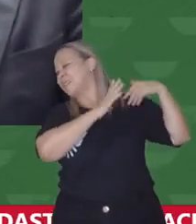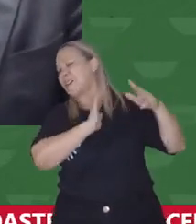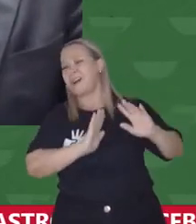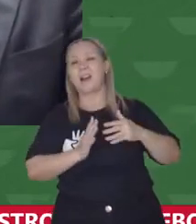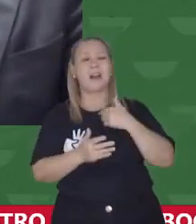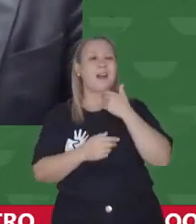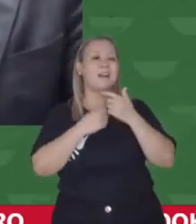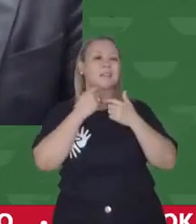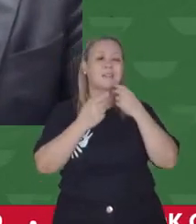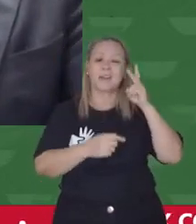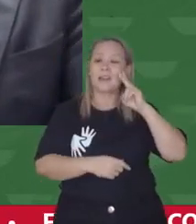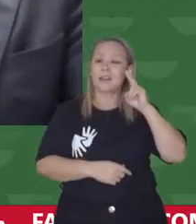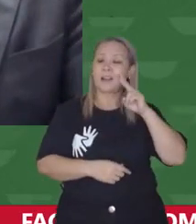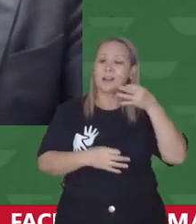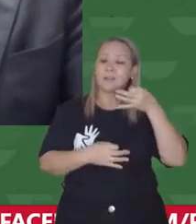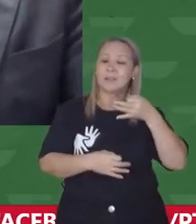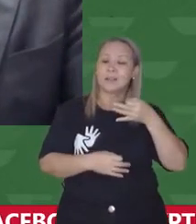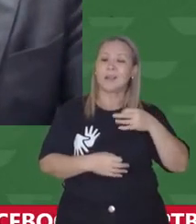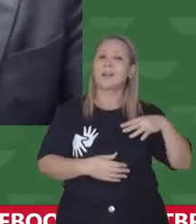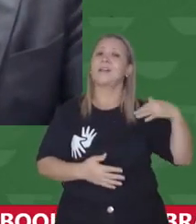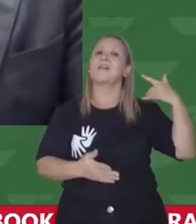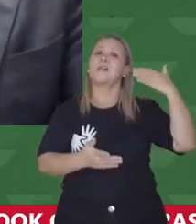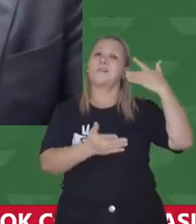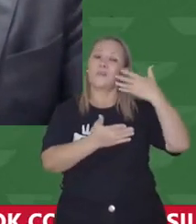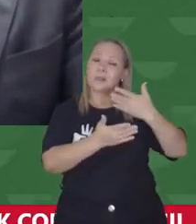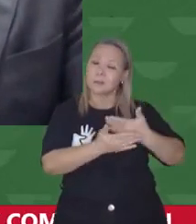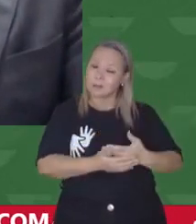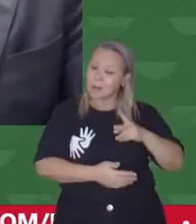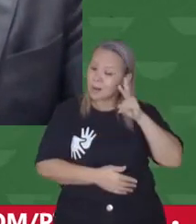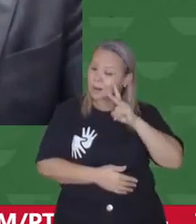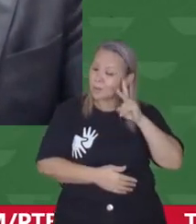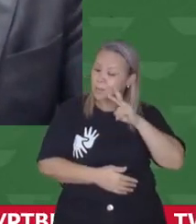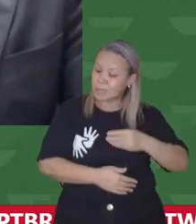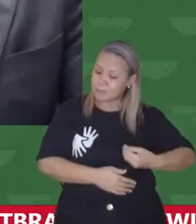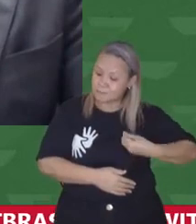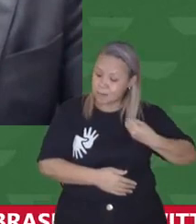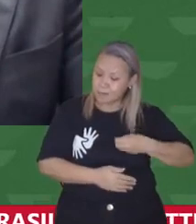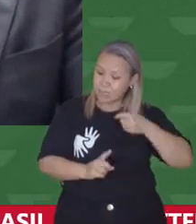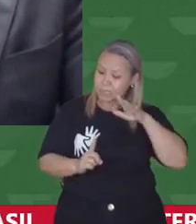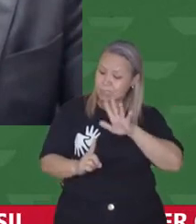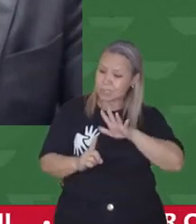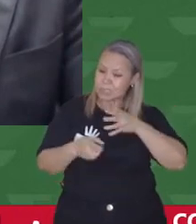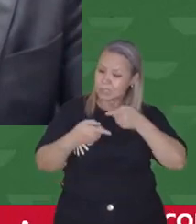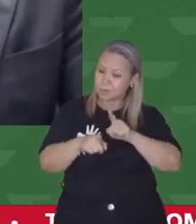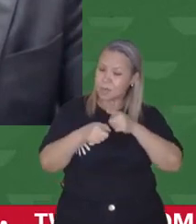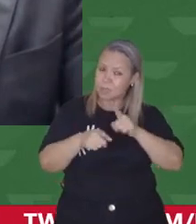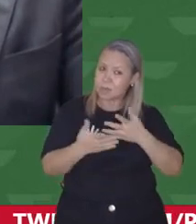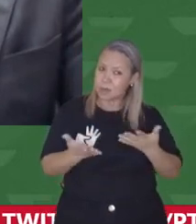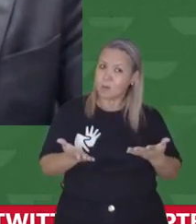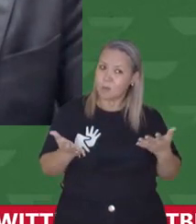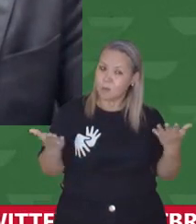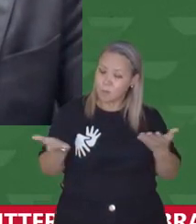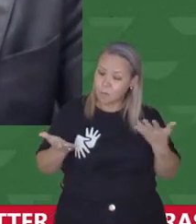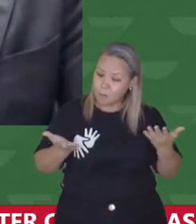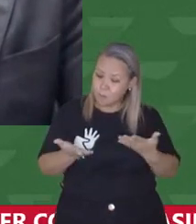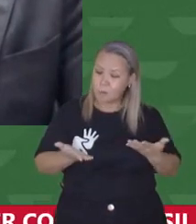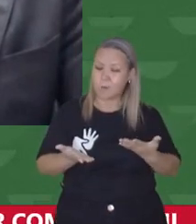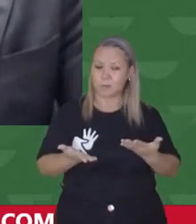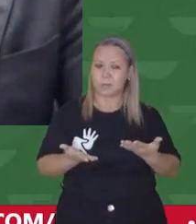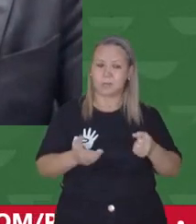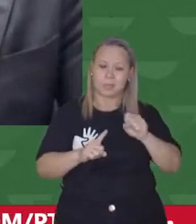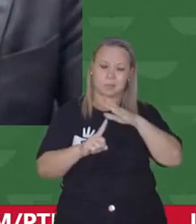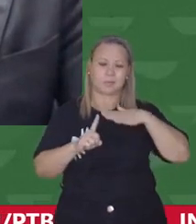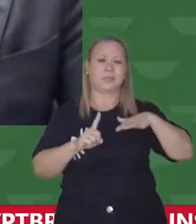lembra direito. Não, ele é um legado vivo, que impacta hoje no desenho da sociedade. Então, quando